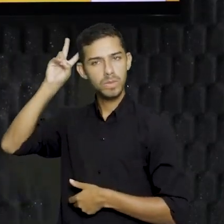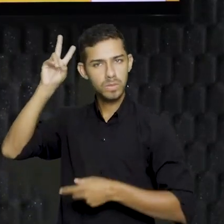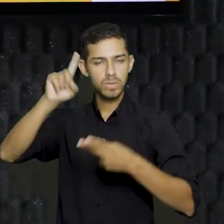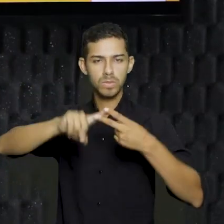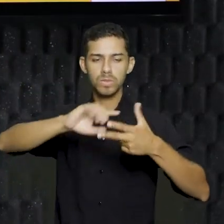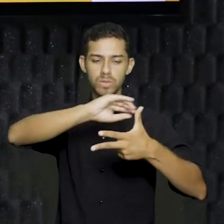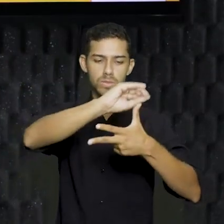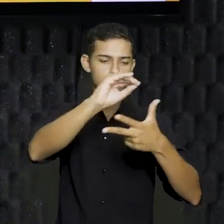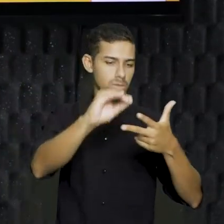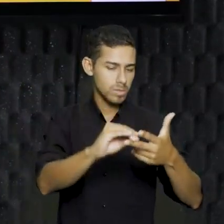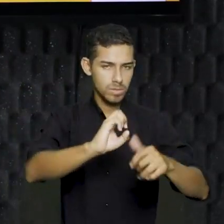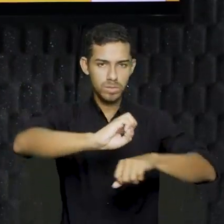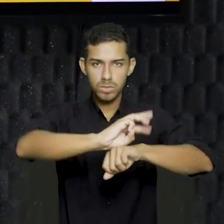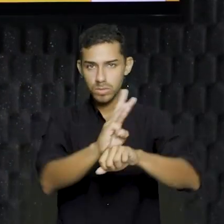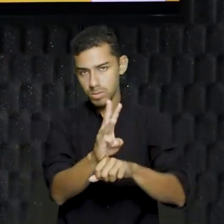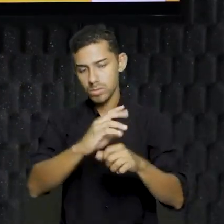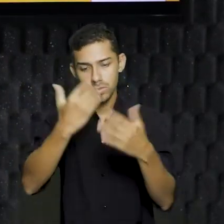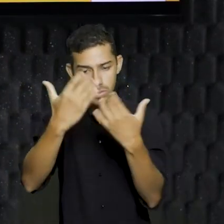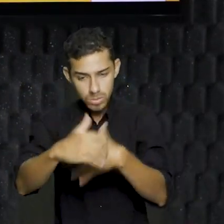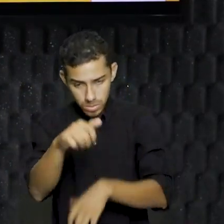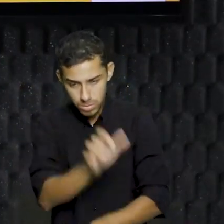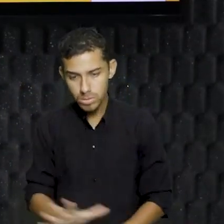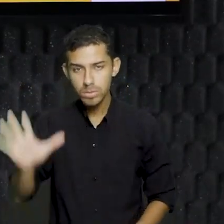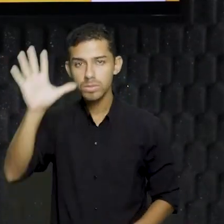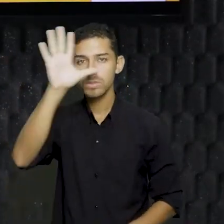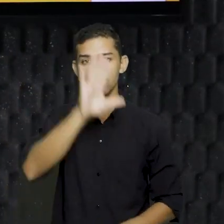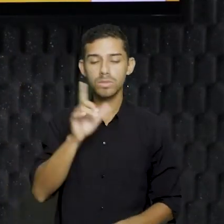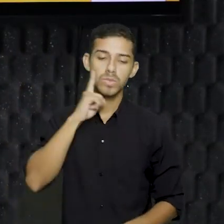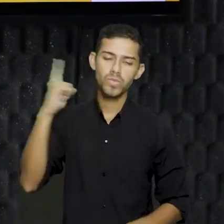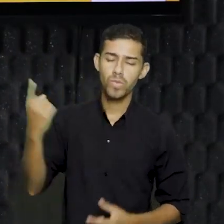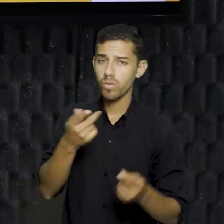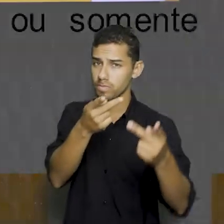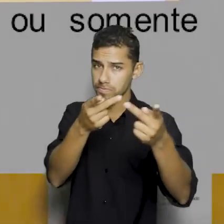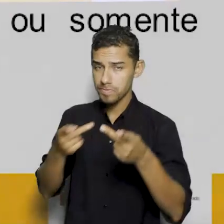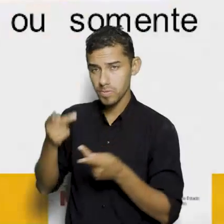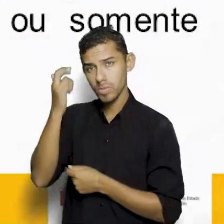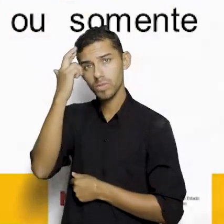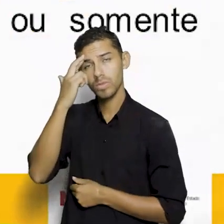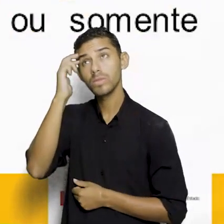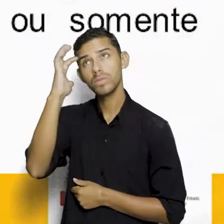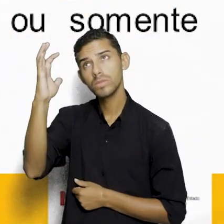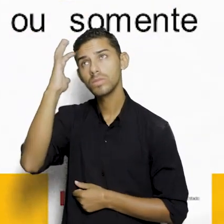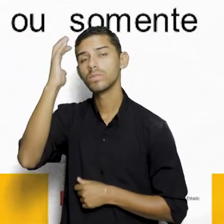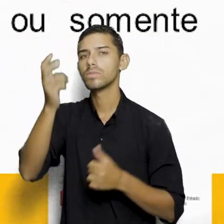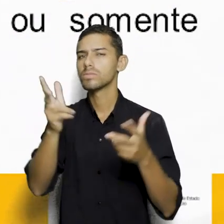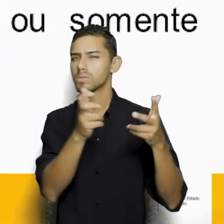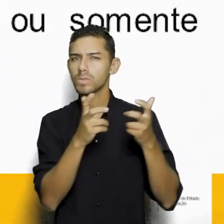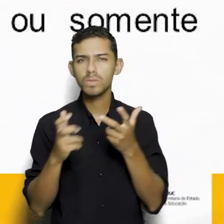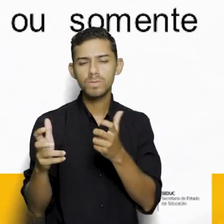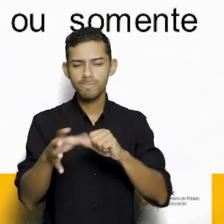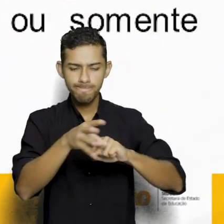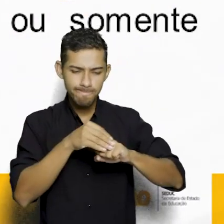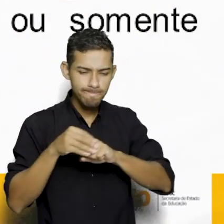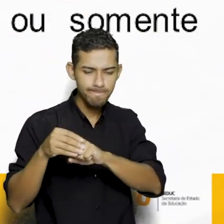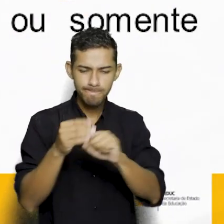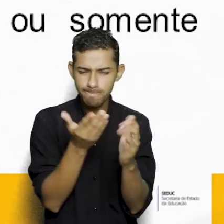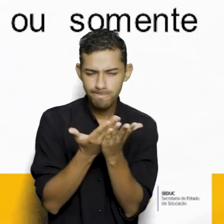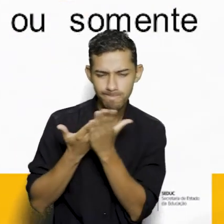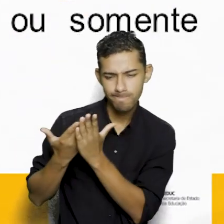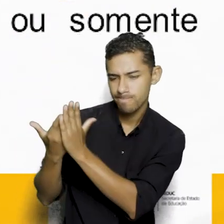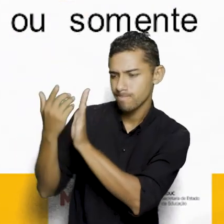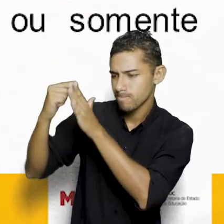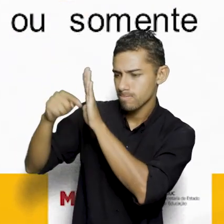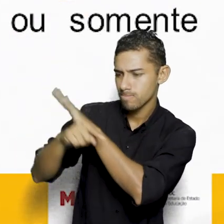certames em geral, tá? Então eu te convido a vir comigo a fazer algumas reflexões e a perceber aqui aqueles conceitos